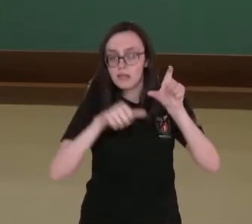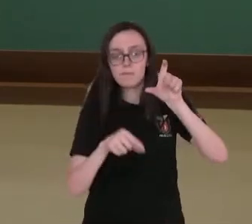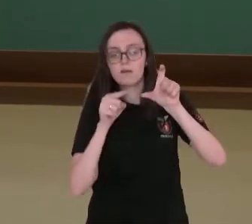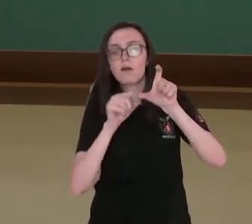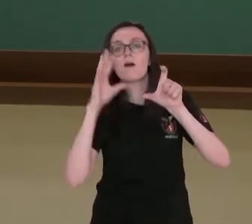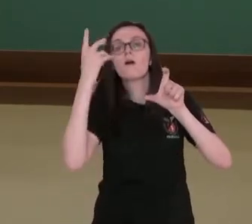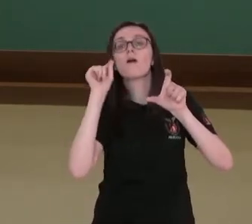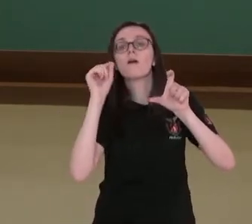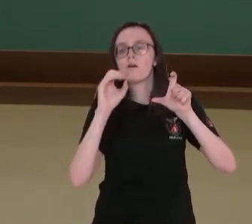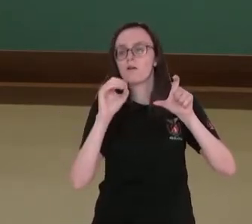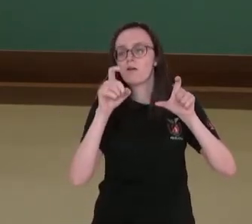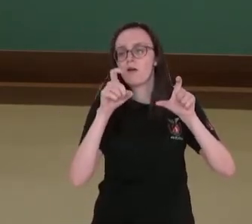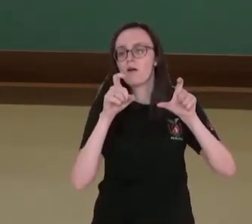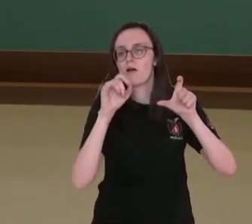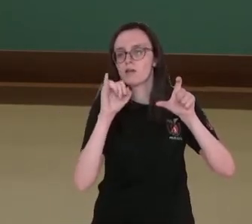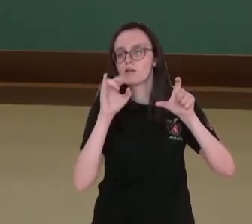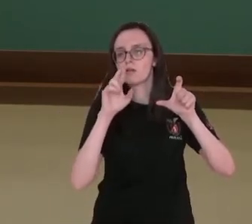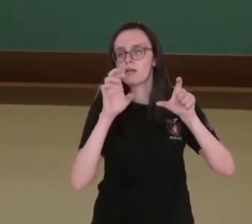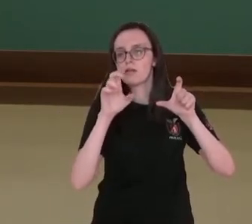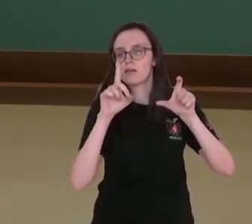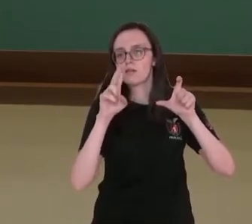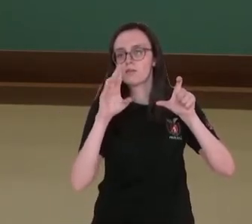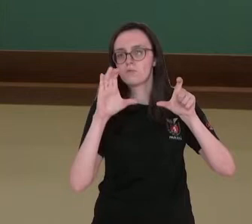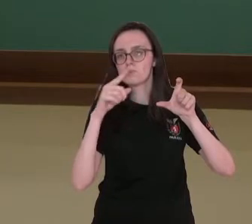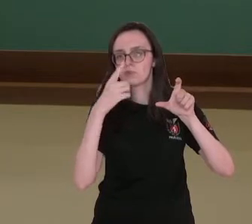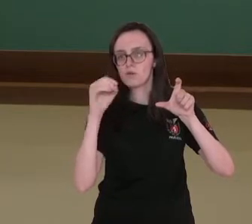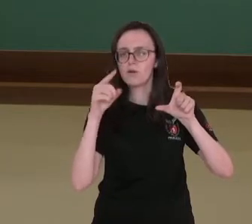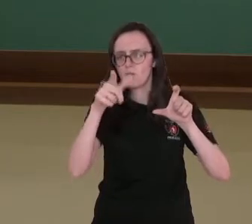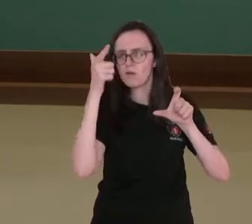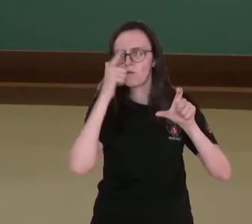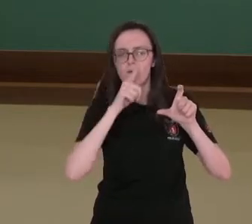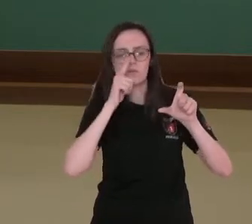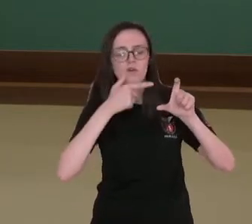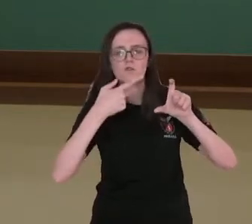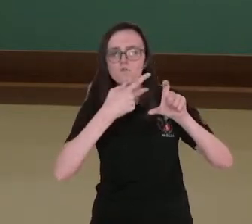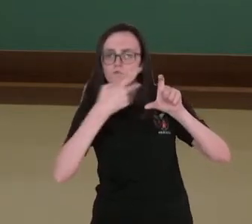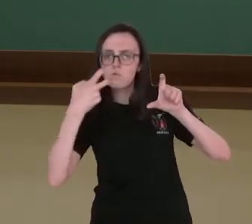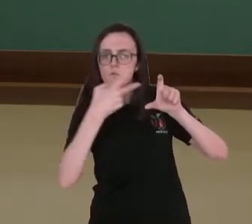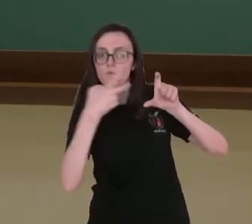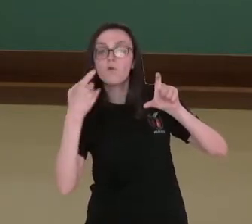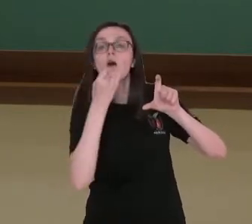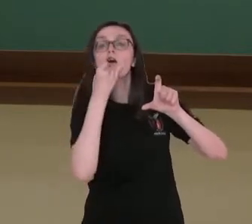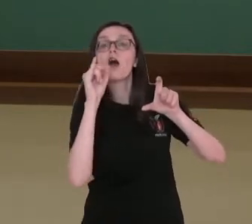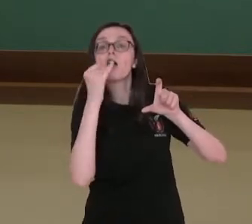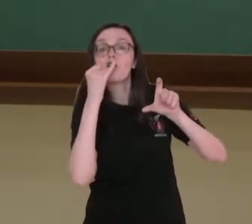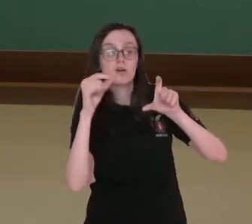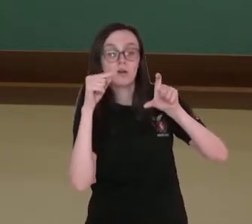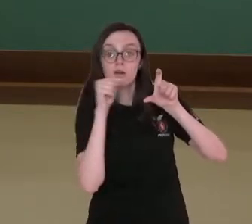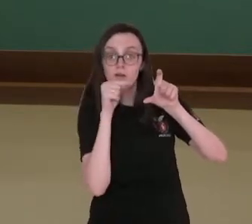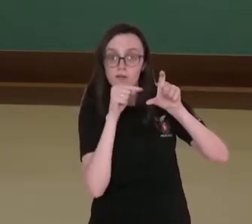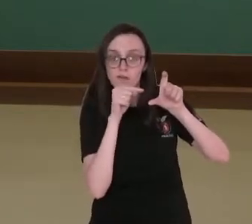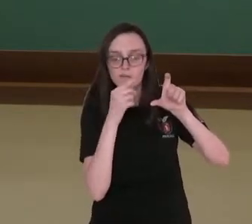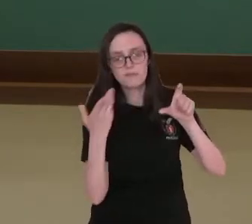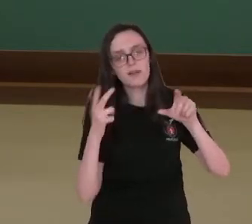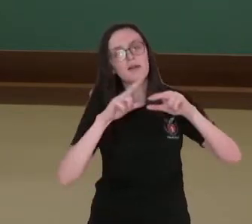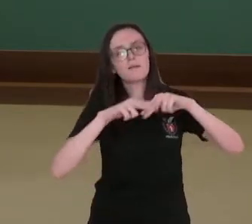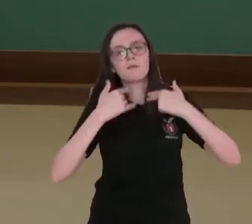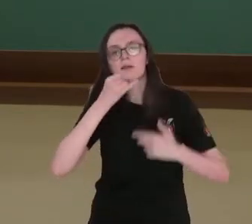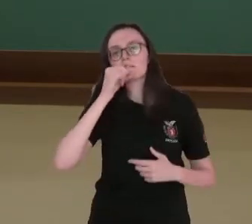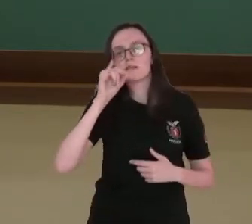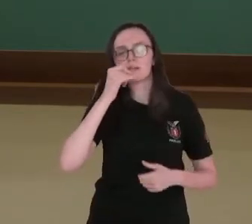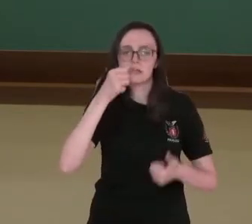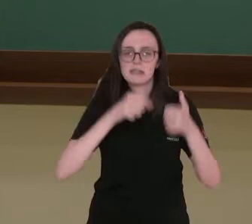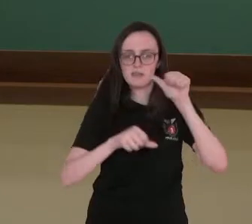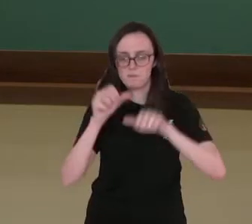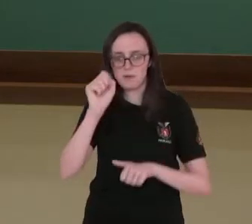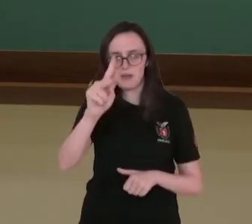reação de óxido de redução. Pessoal, você consegue então extrair a energia de dentro da matéria. Por isso é energia